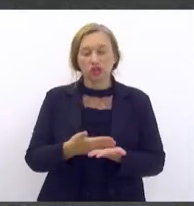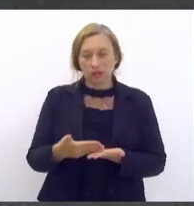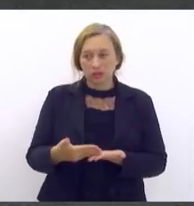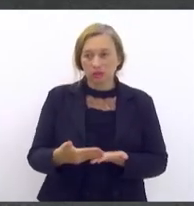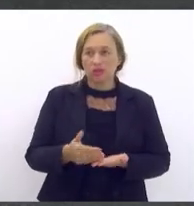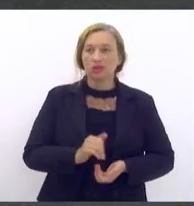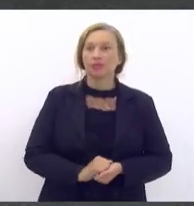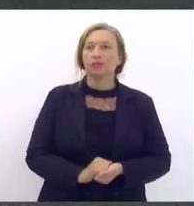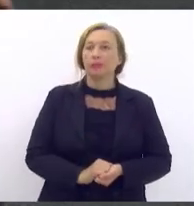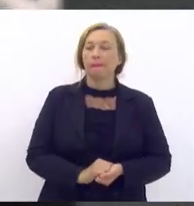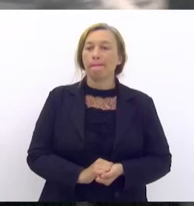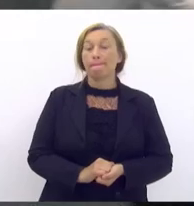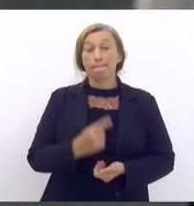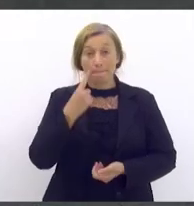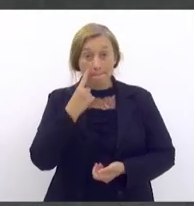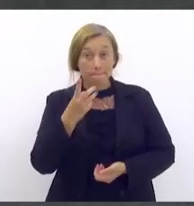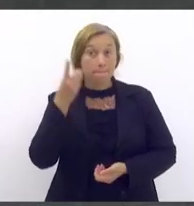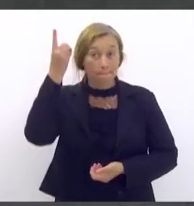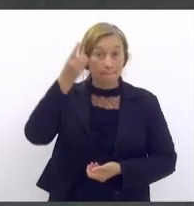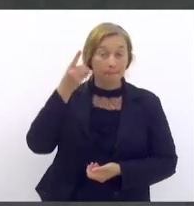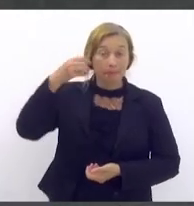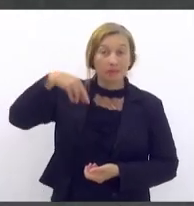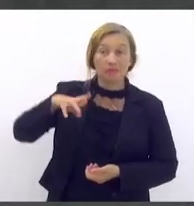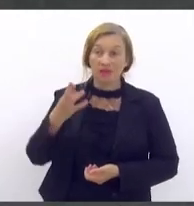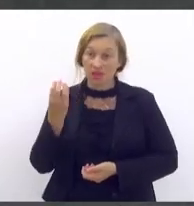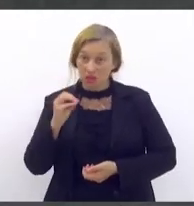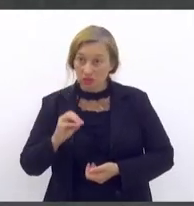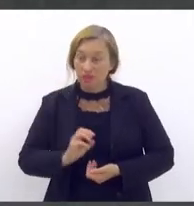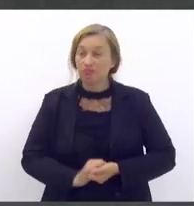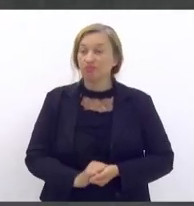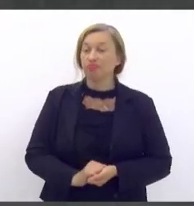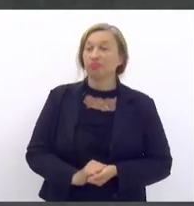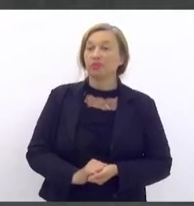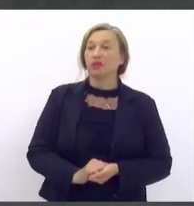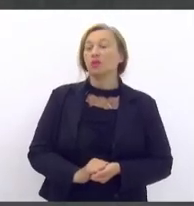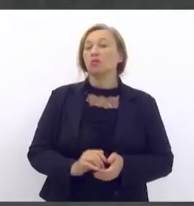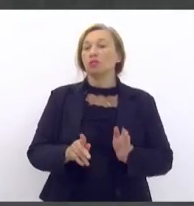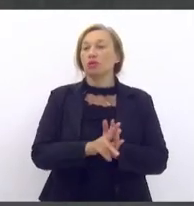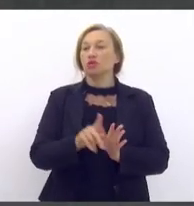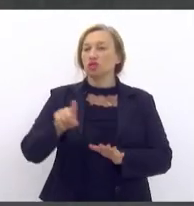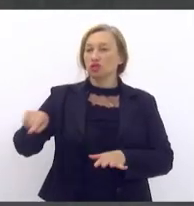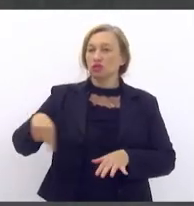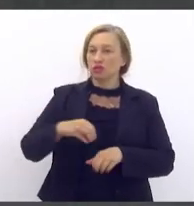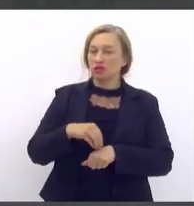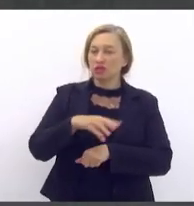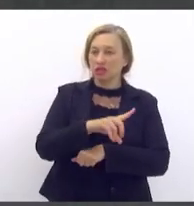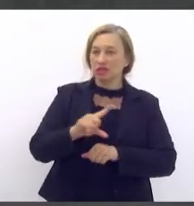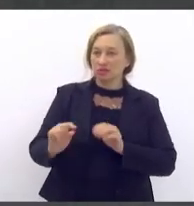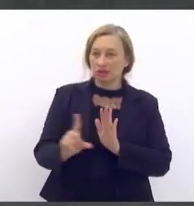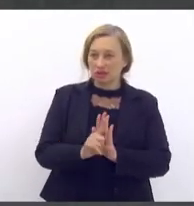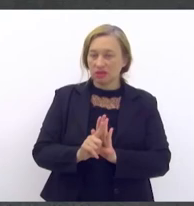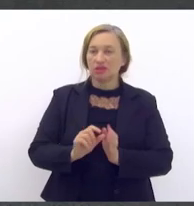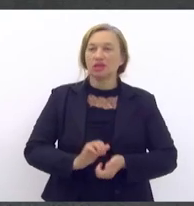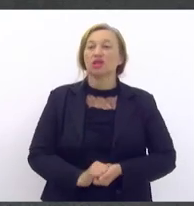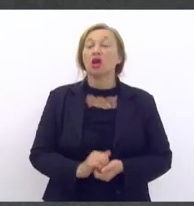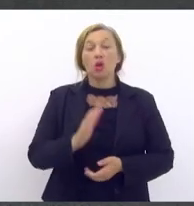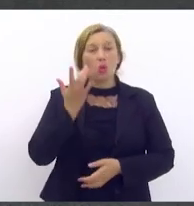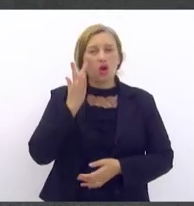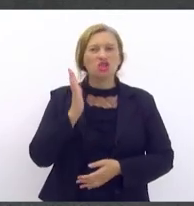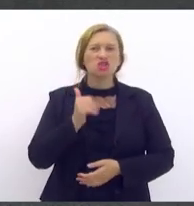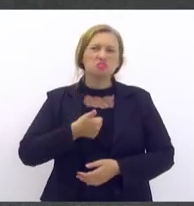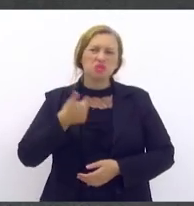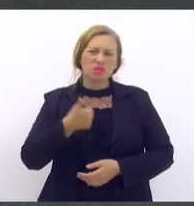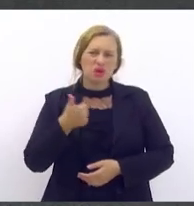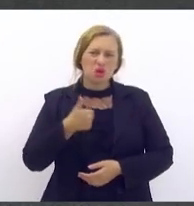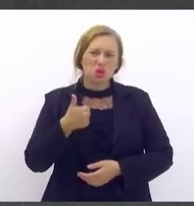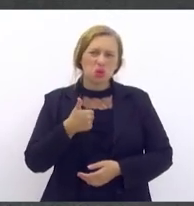inicialmente, viu, deputado Marquinho, quando o projeto vem da Indicação Legislativa, eu acho que primeiro a